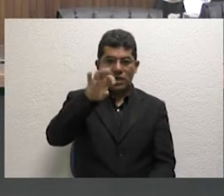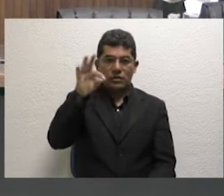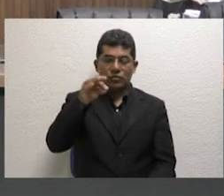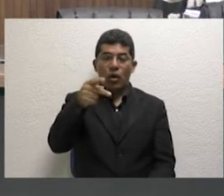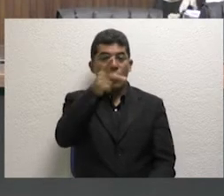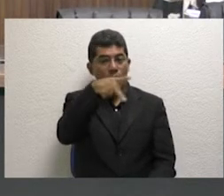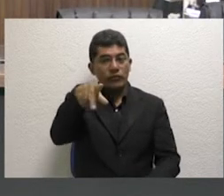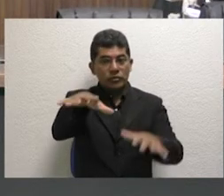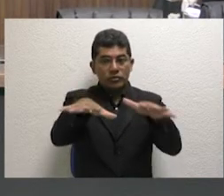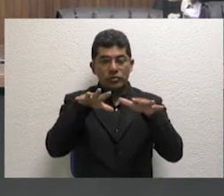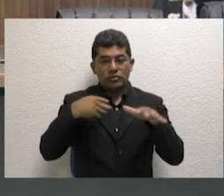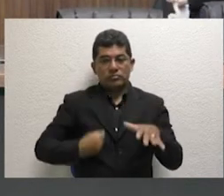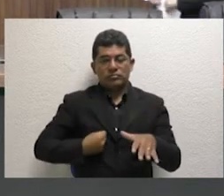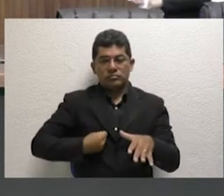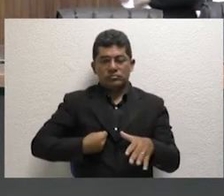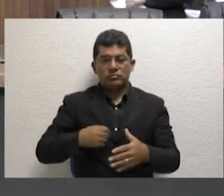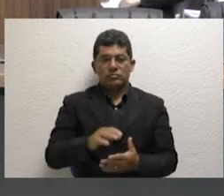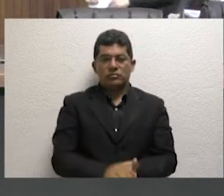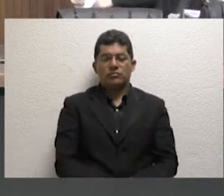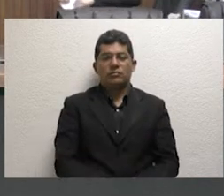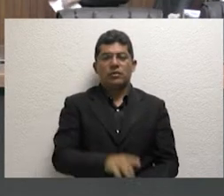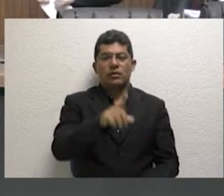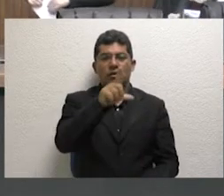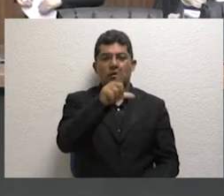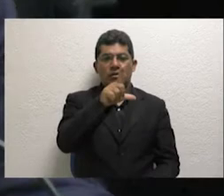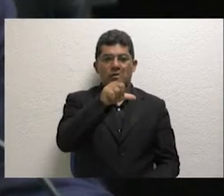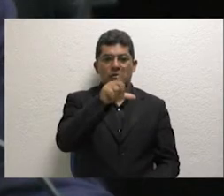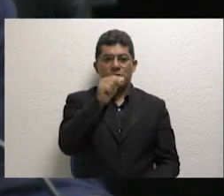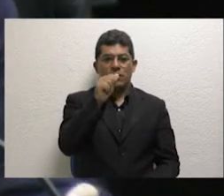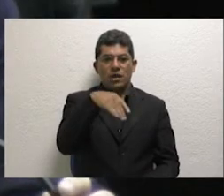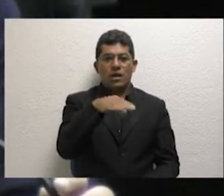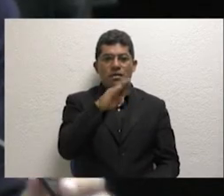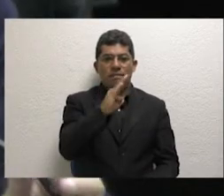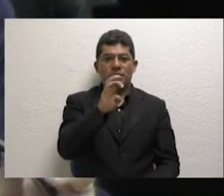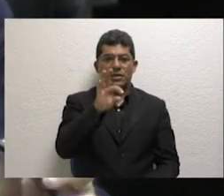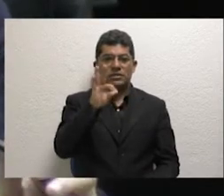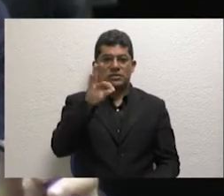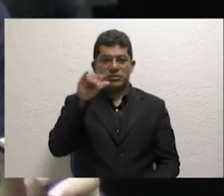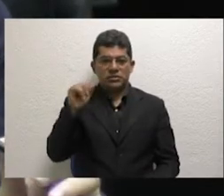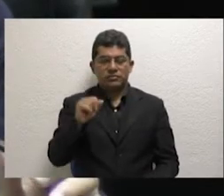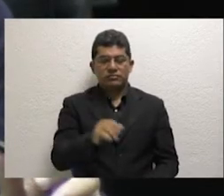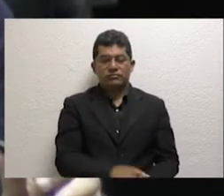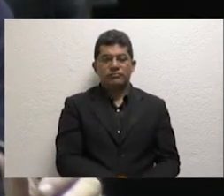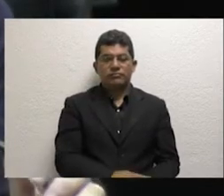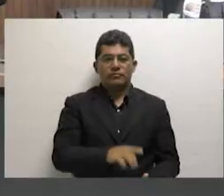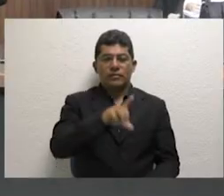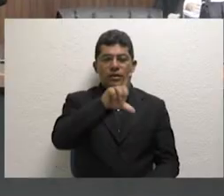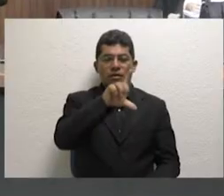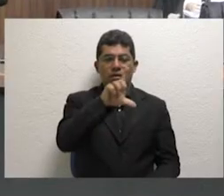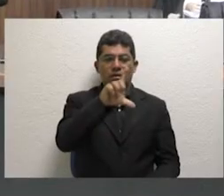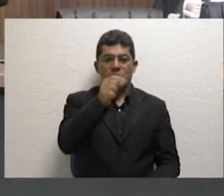para o Lambert usar essa sessão de tempo está ok ok deputado Dermilson